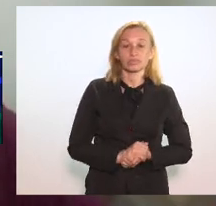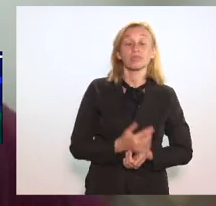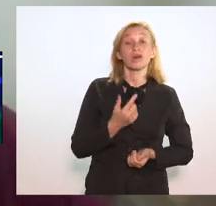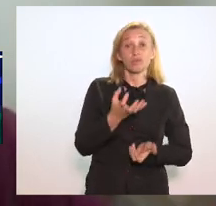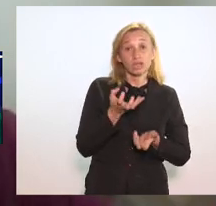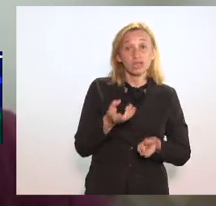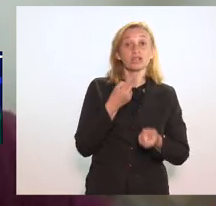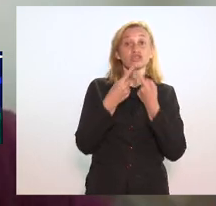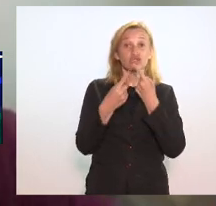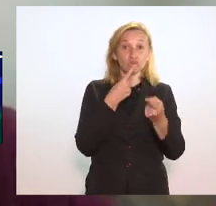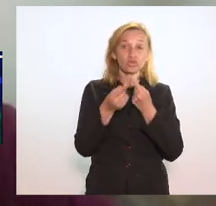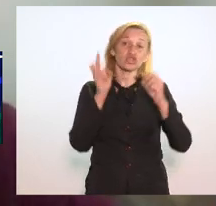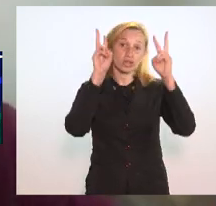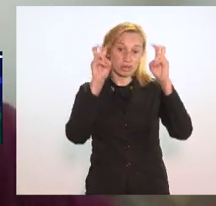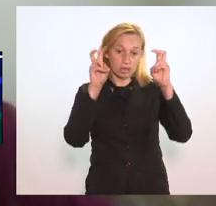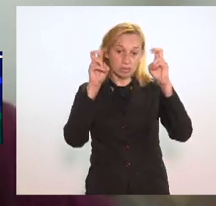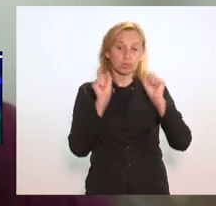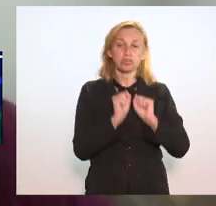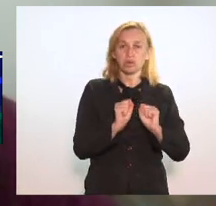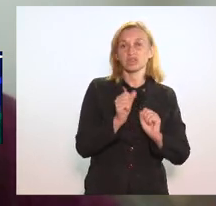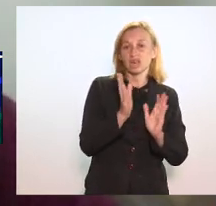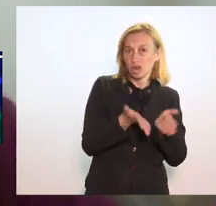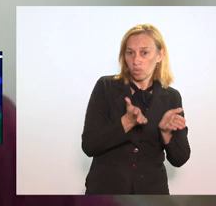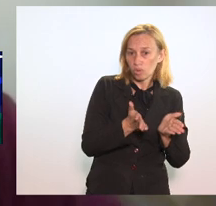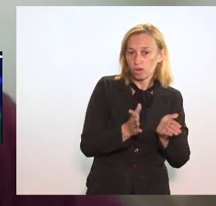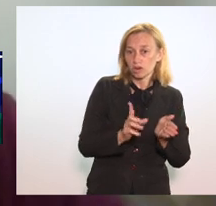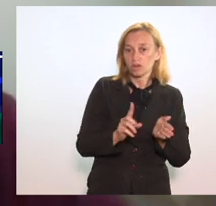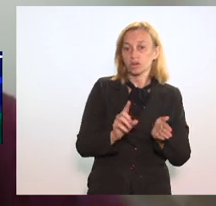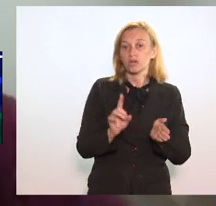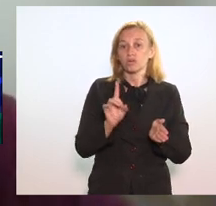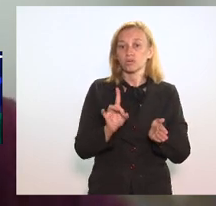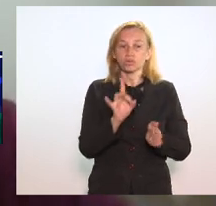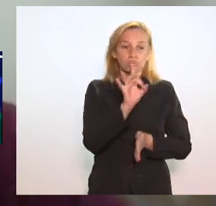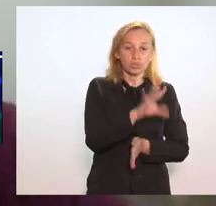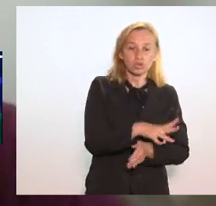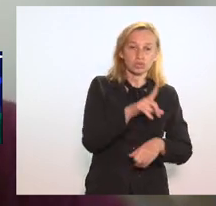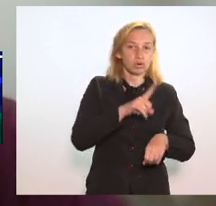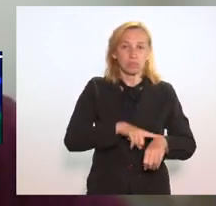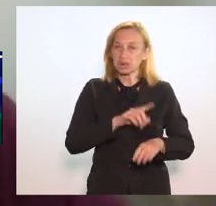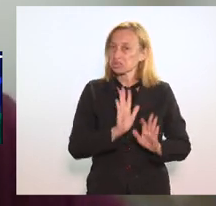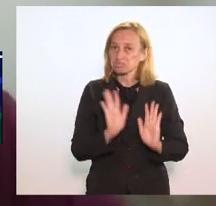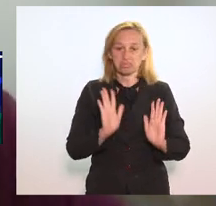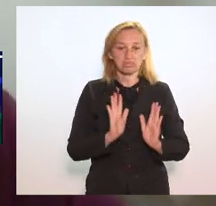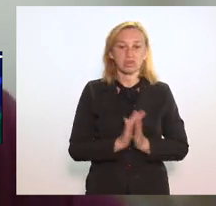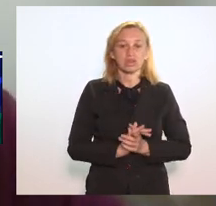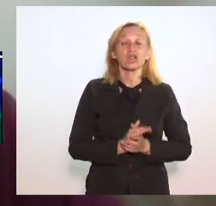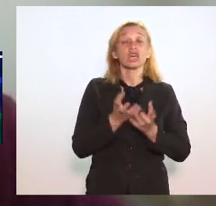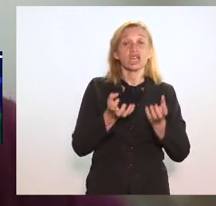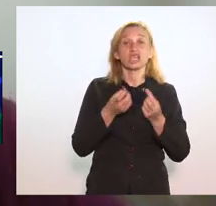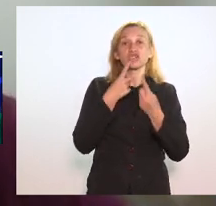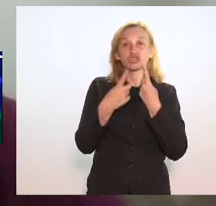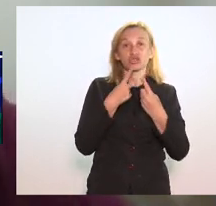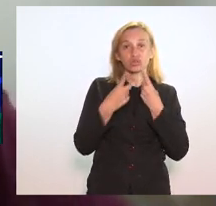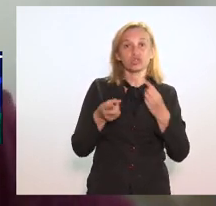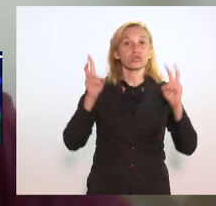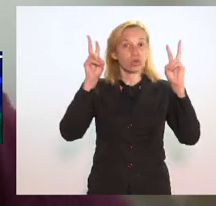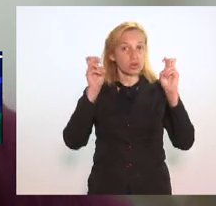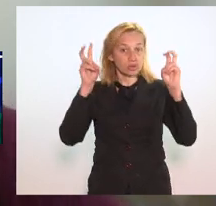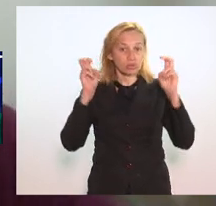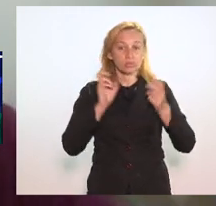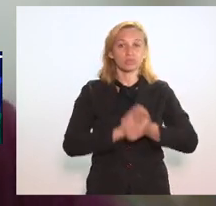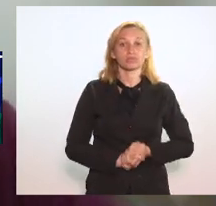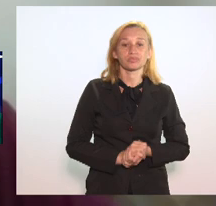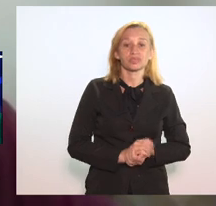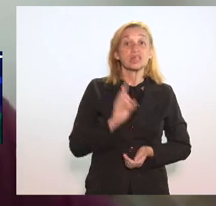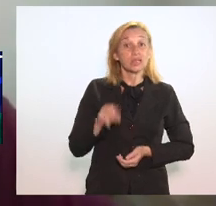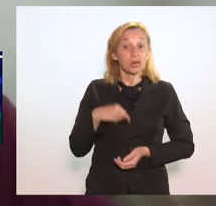a matéria Pode ser agora nem tanto E aí